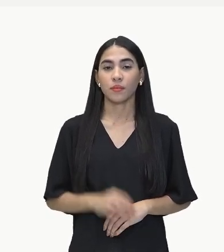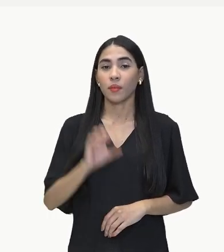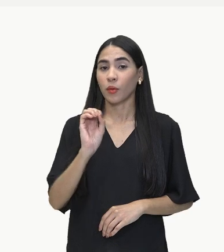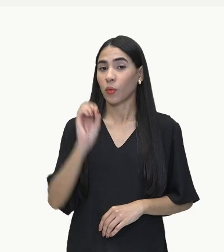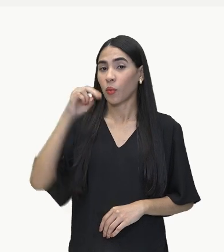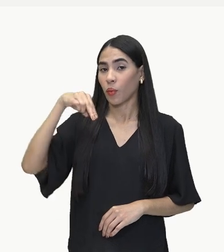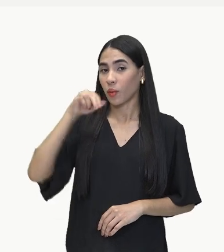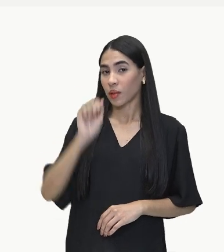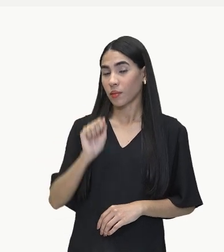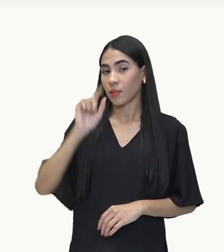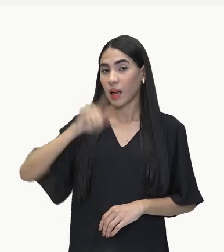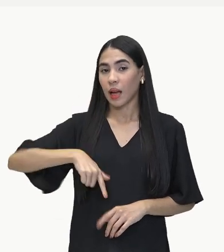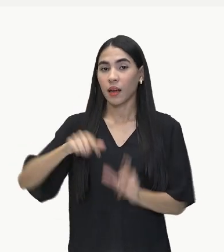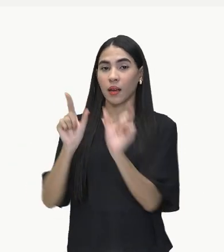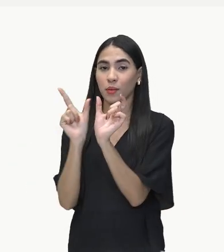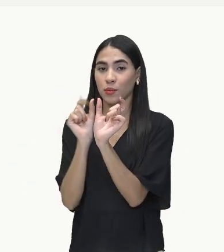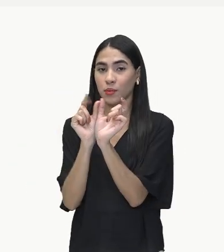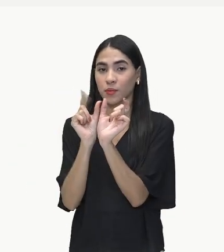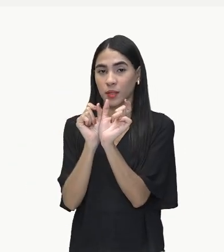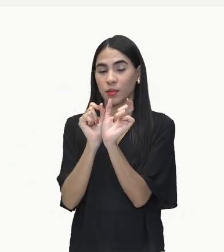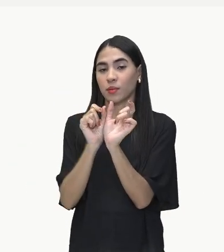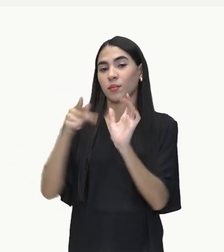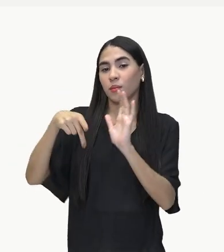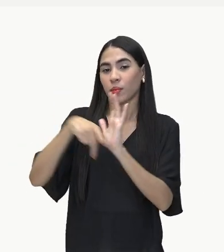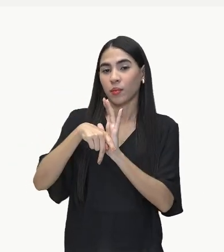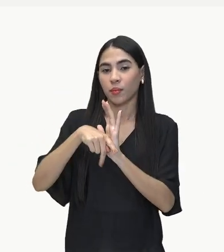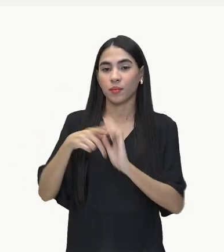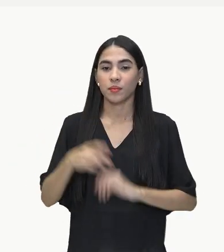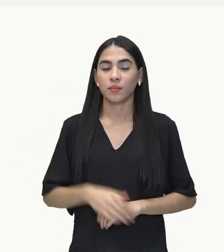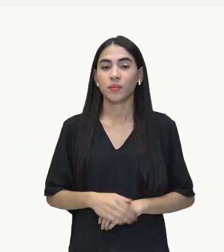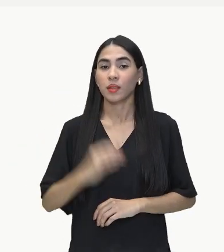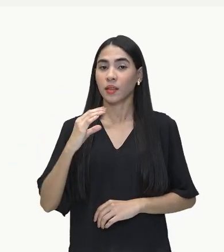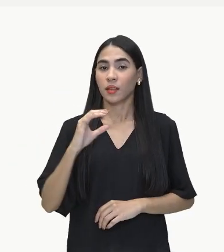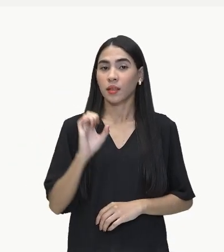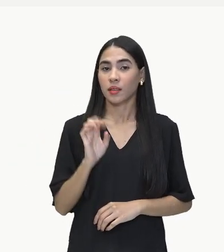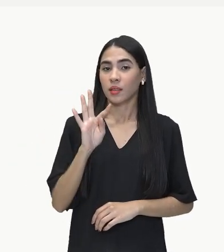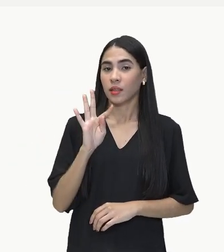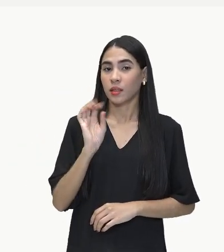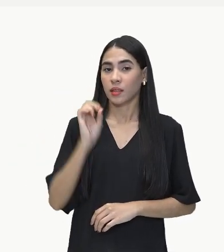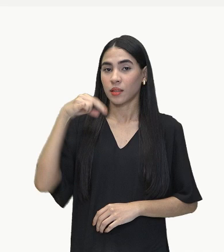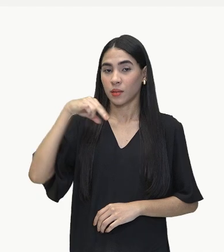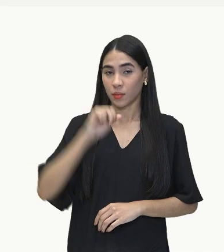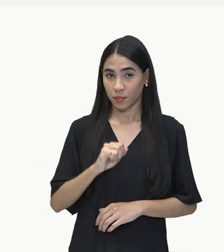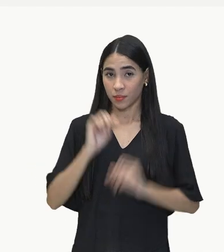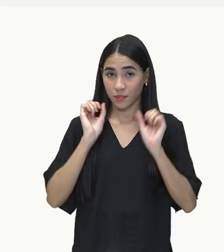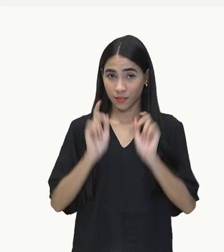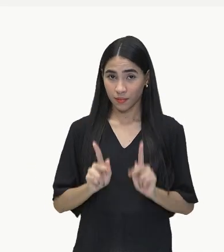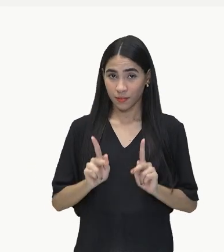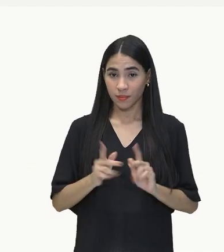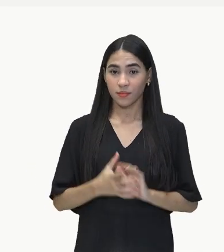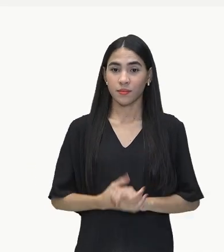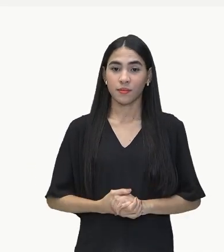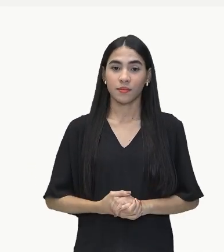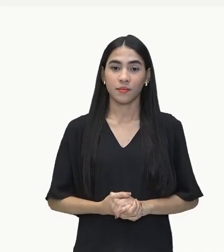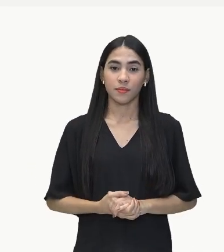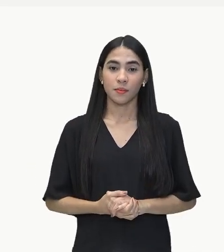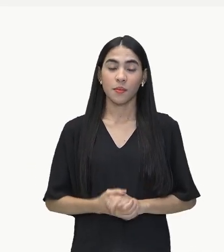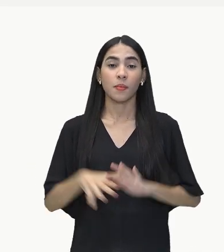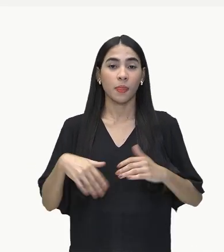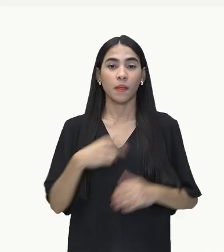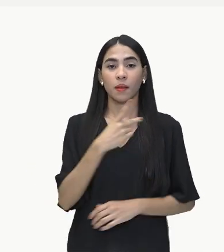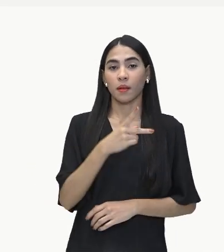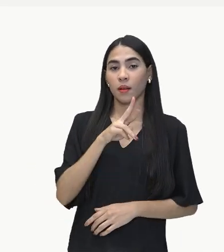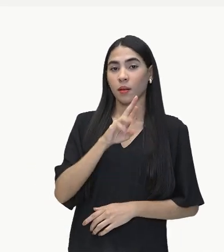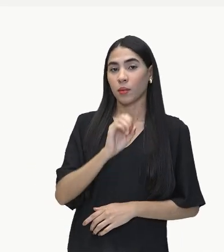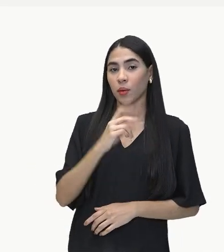Iona, que é o sufixo de cetona, tá bom? E aí, a propanona, ela